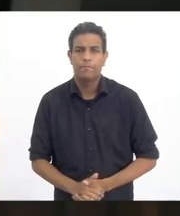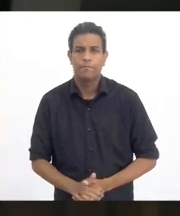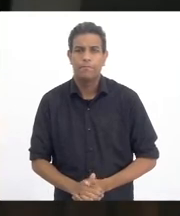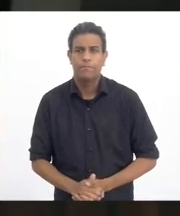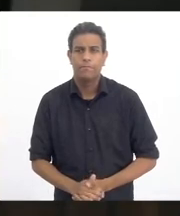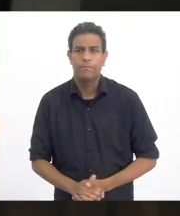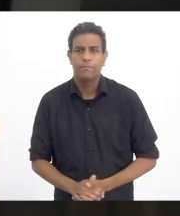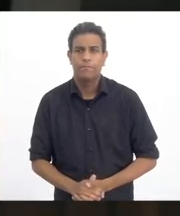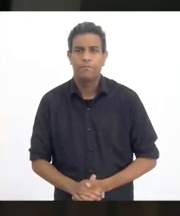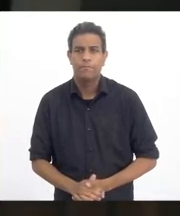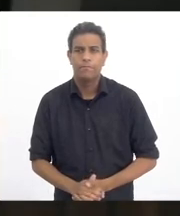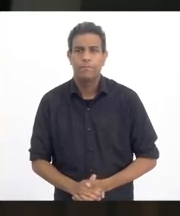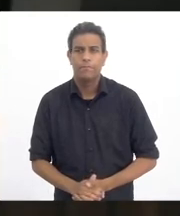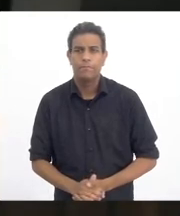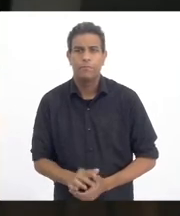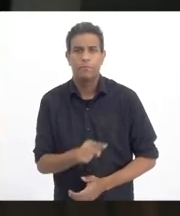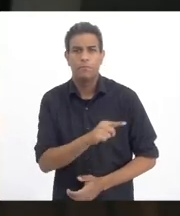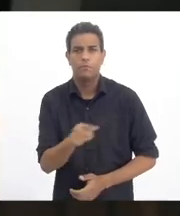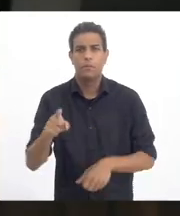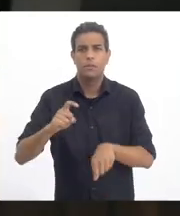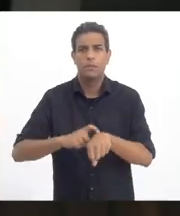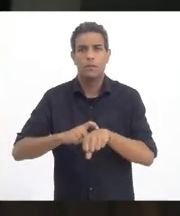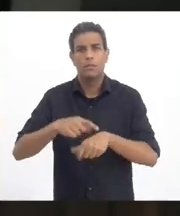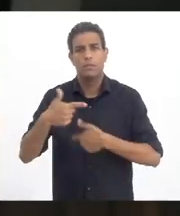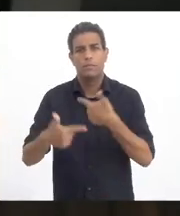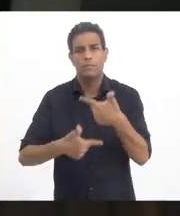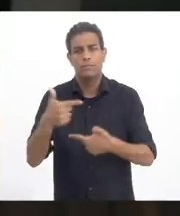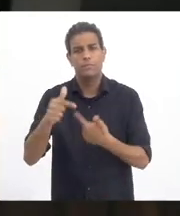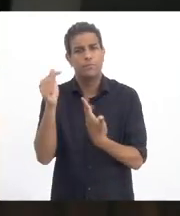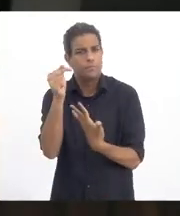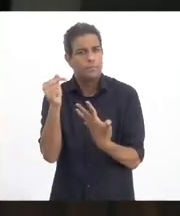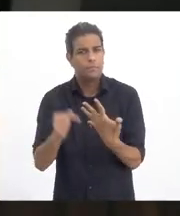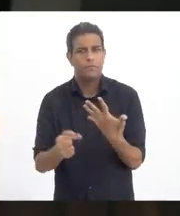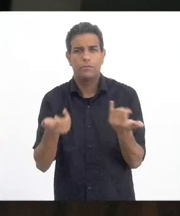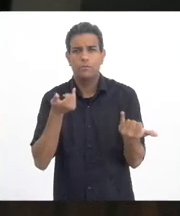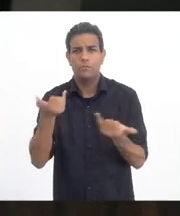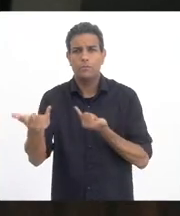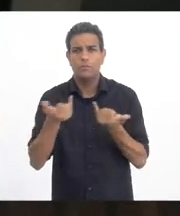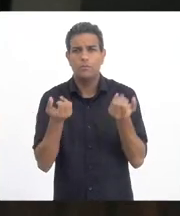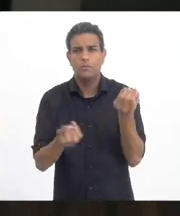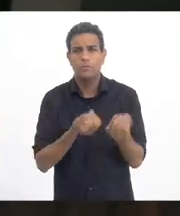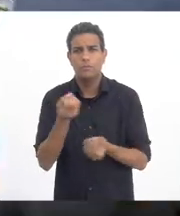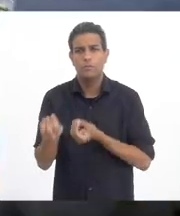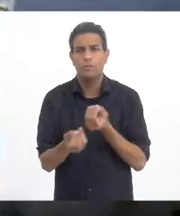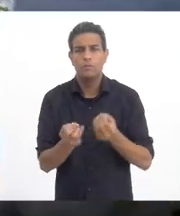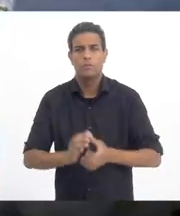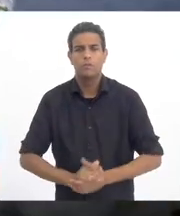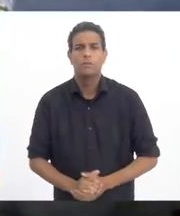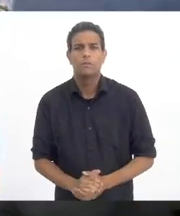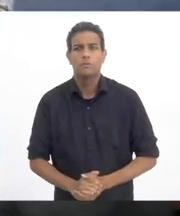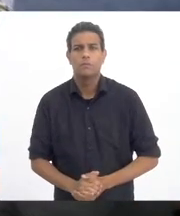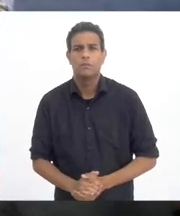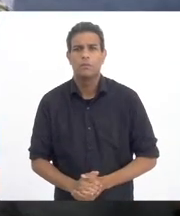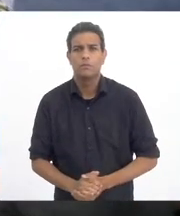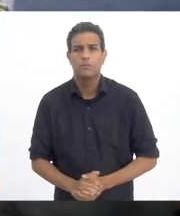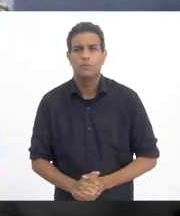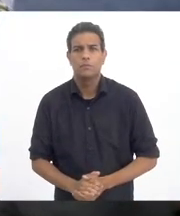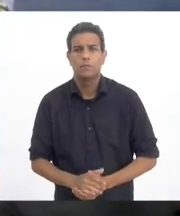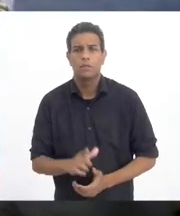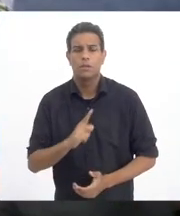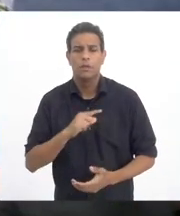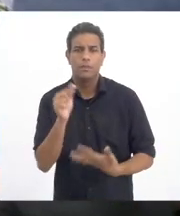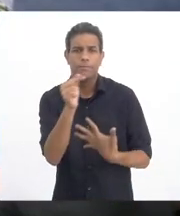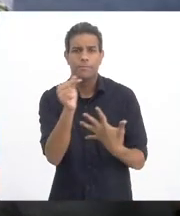Pode ser aqui numa parte, dá mais velocidade. O senhor Ricardo Rodrigues, todos os inscritos terão